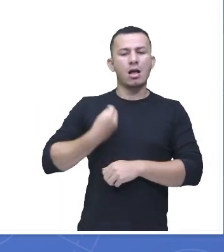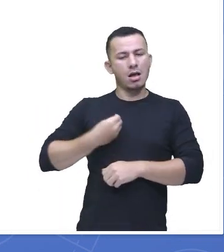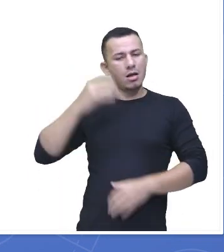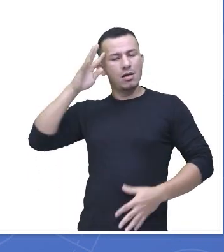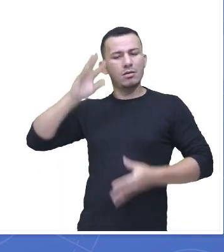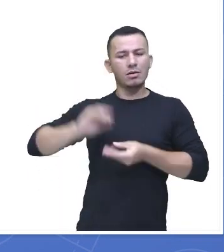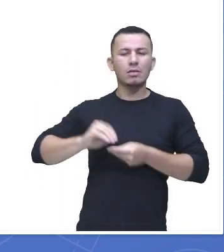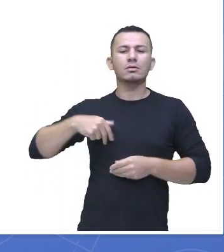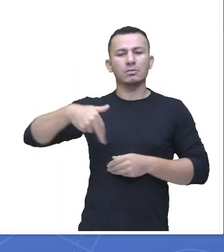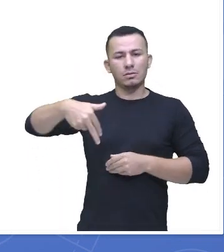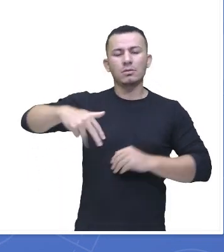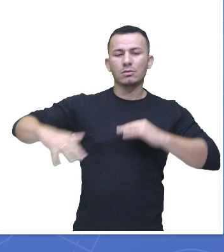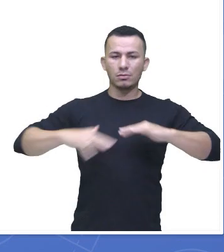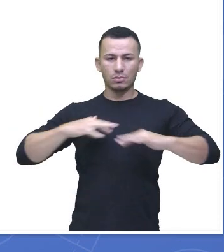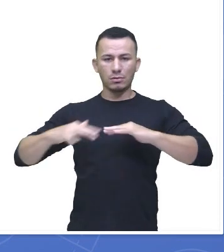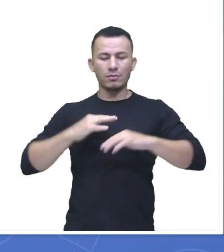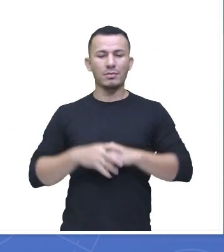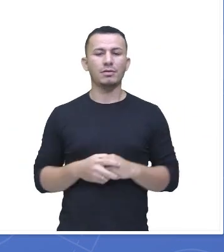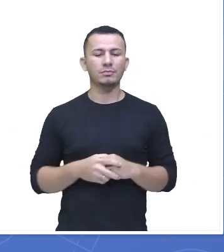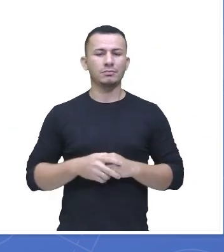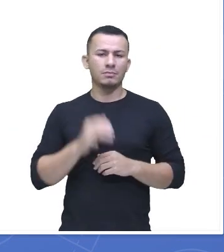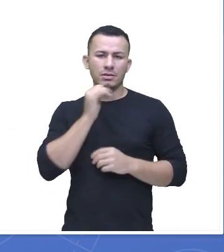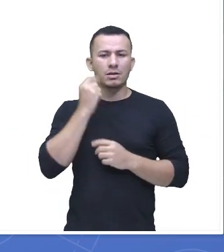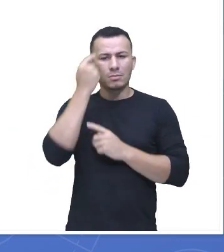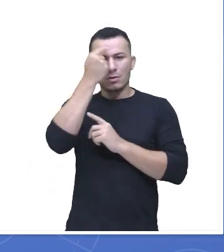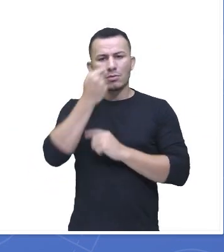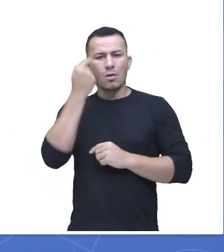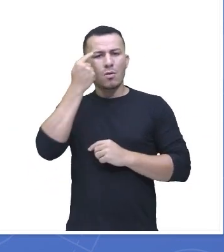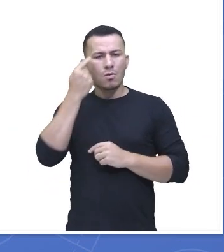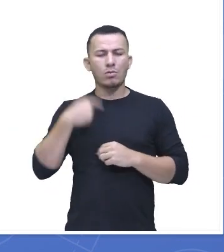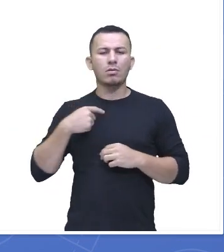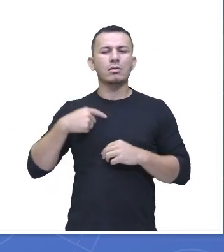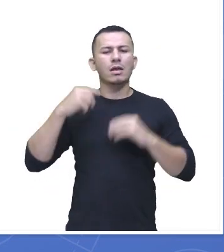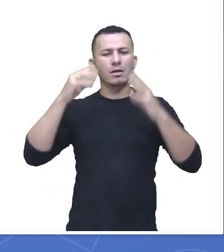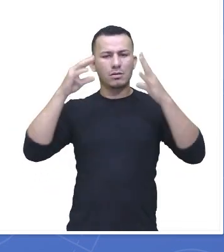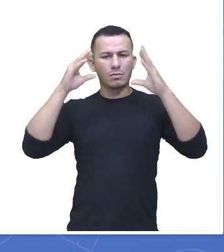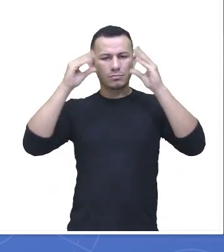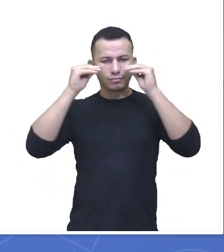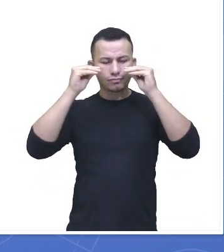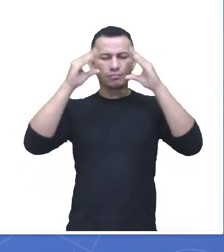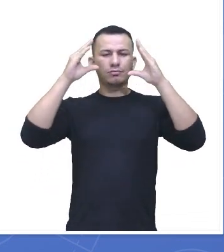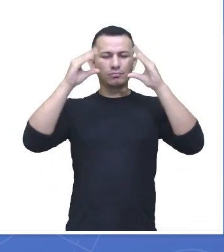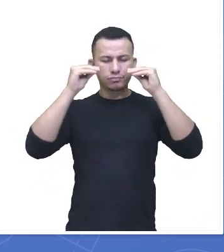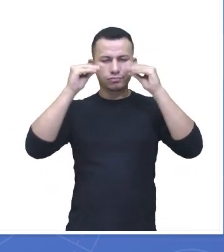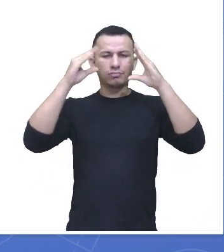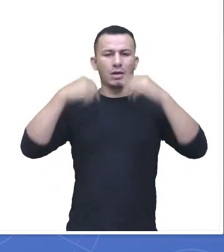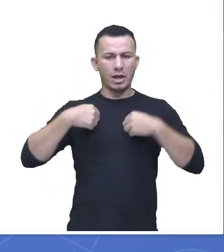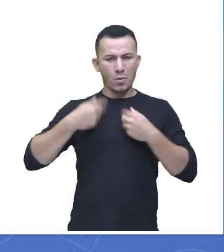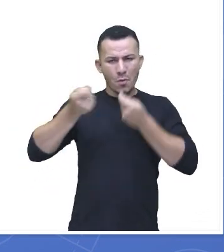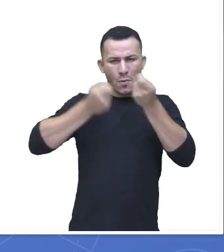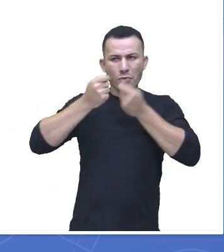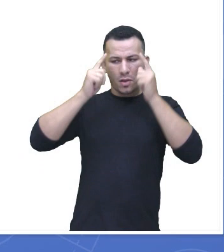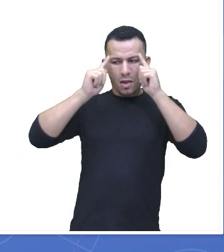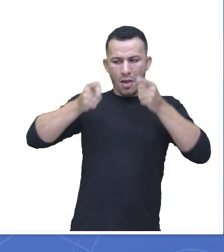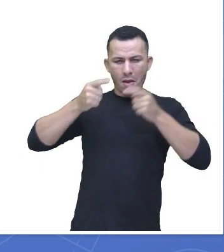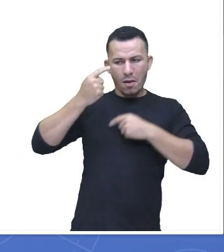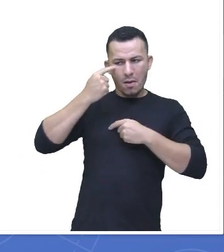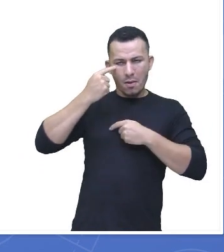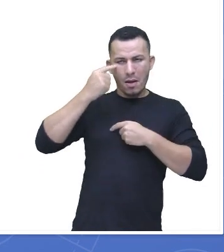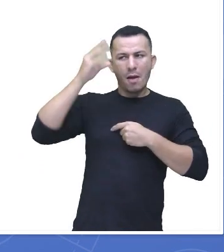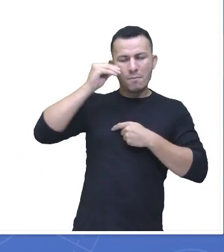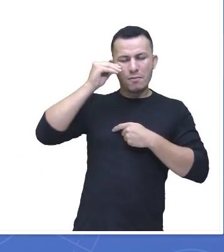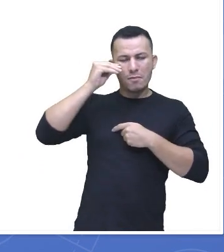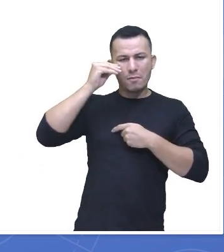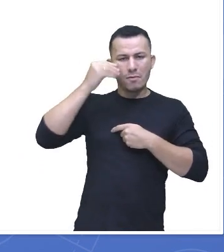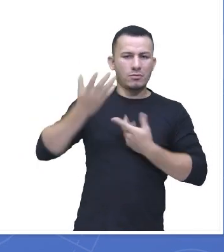tá? Nos olhos, quando a gente pisca, a gente sabe que é um movimento involuntário, a gente não tem controle. Tipo, você não vai dizer, eu